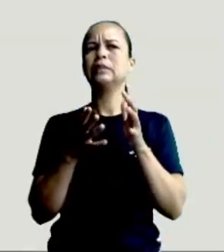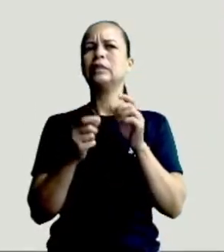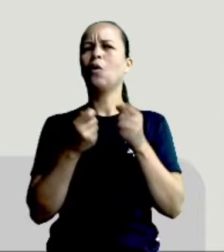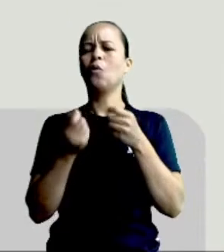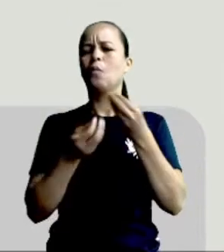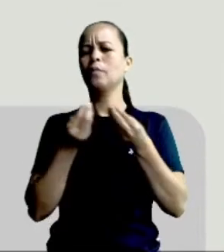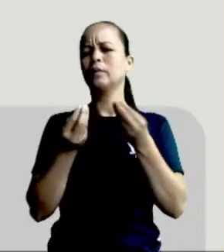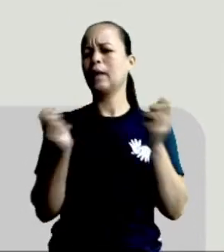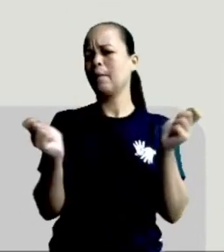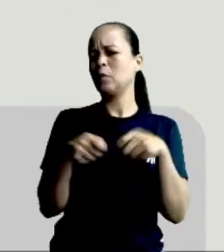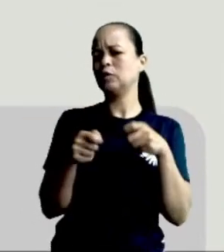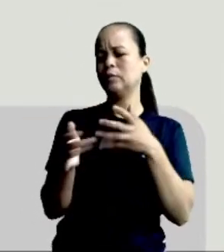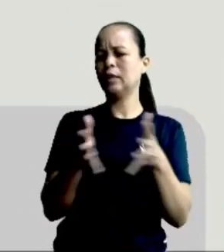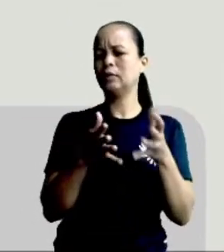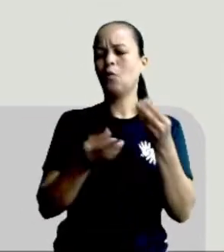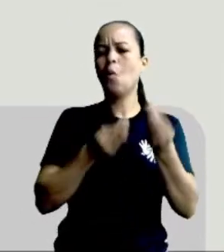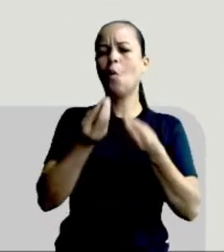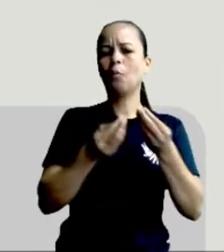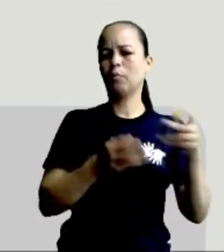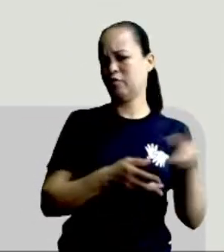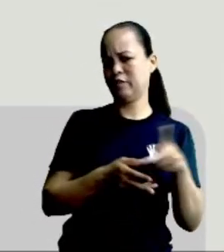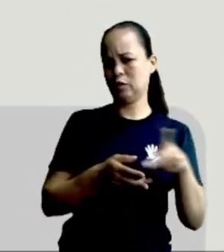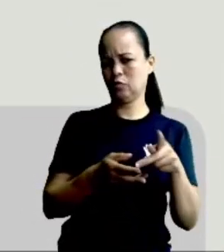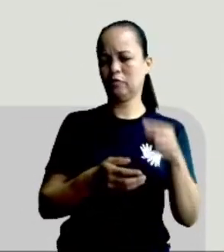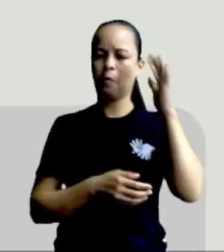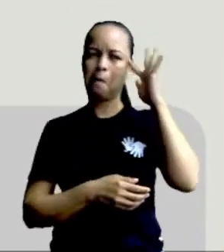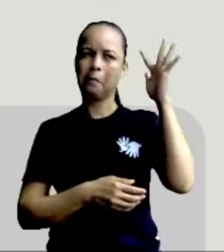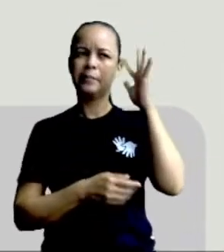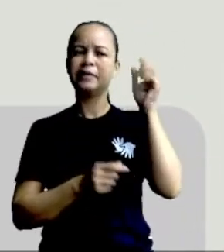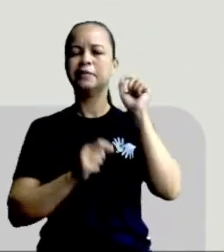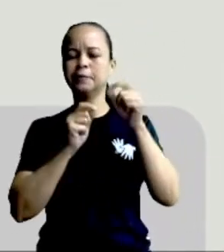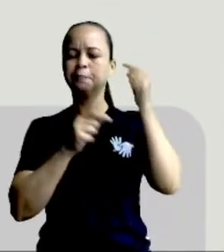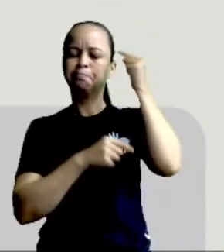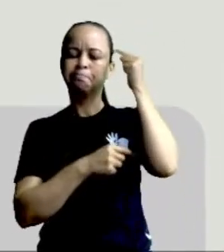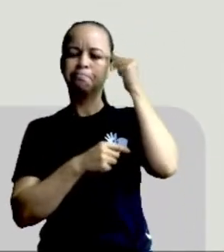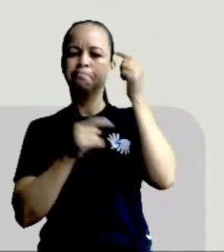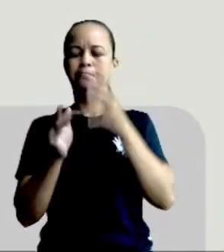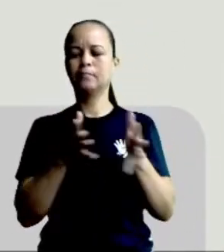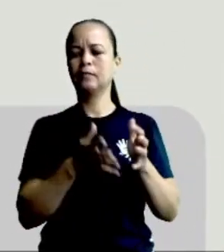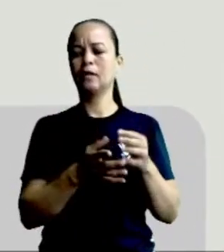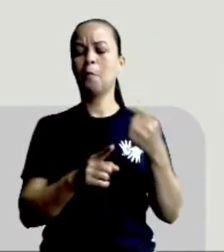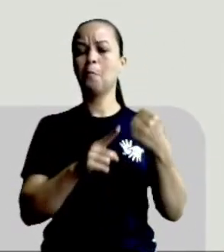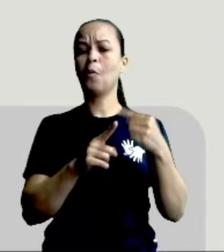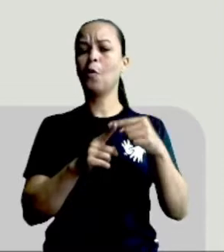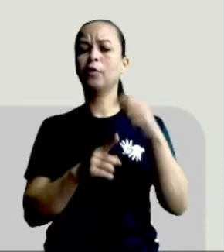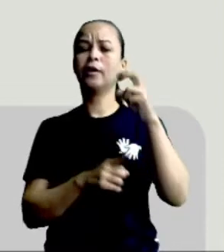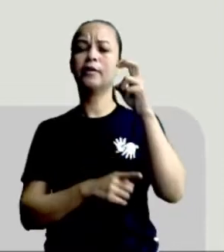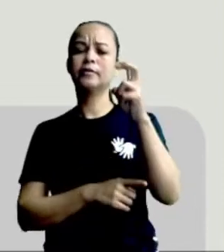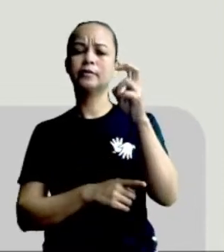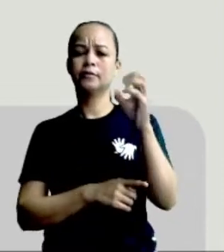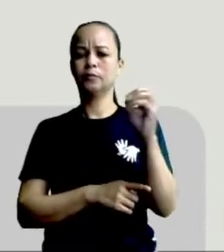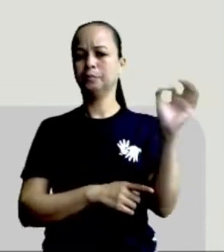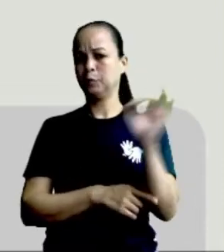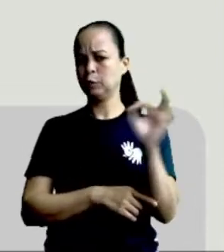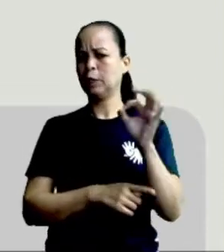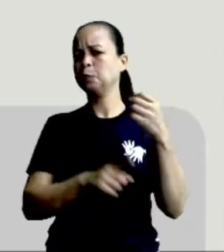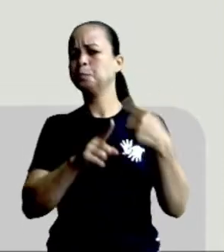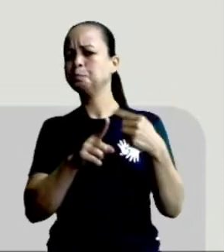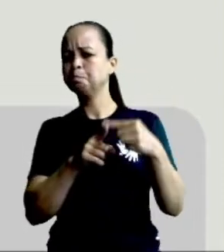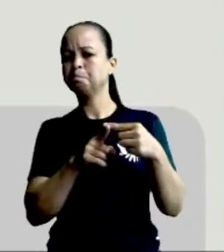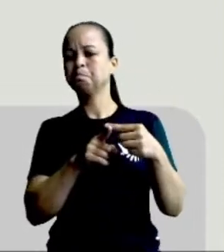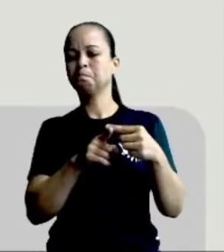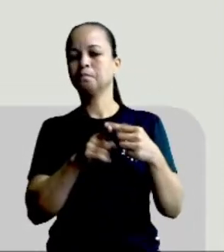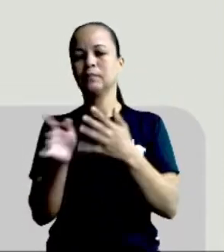isso, professora? Vamos pensar mais um pouco. Por que 50%? A probabilidade de